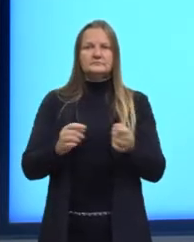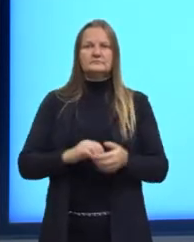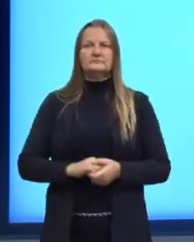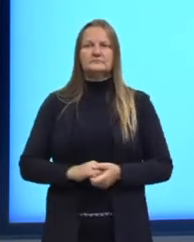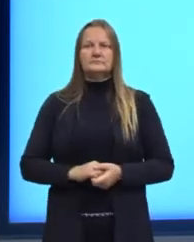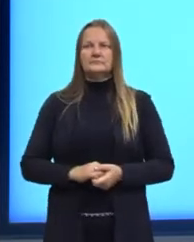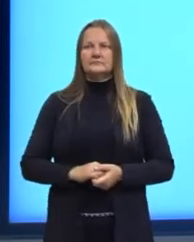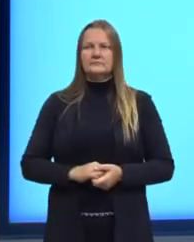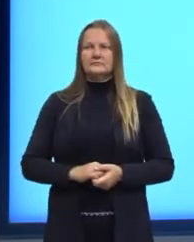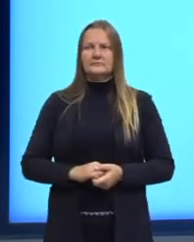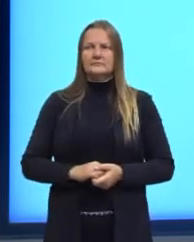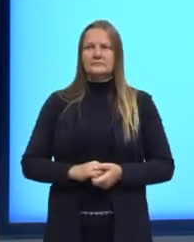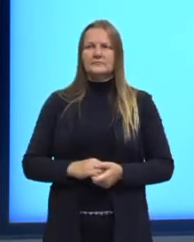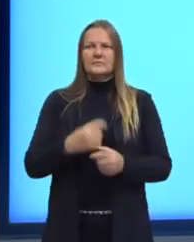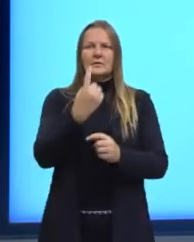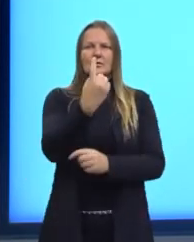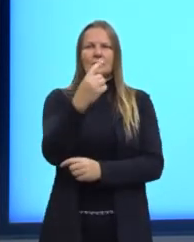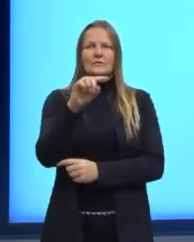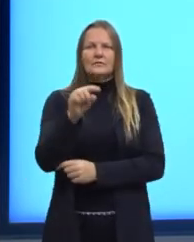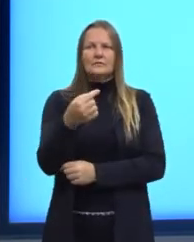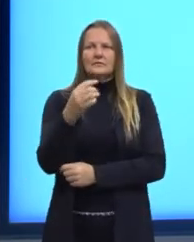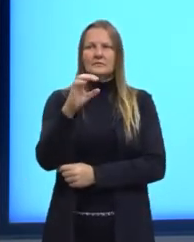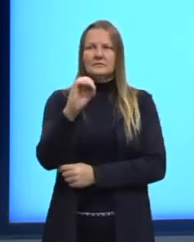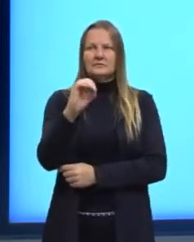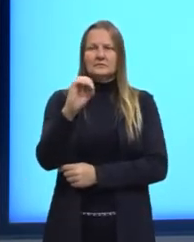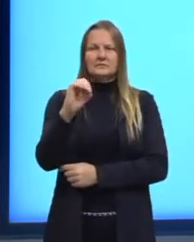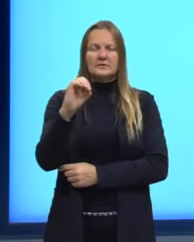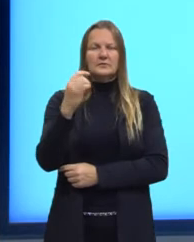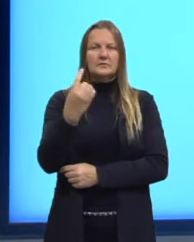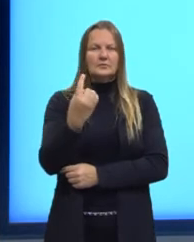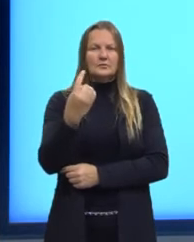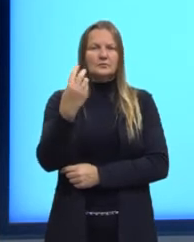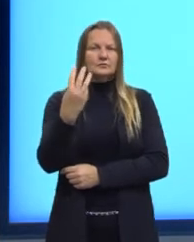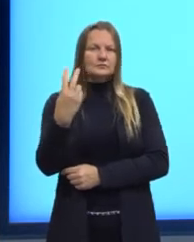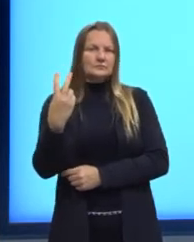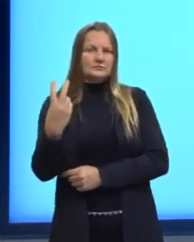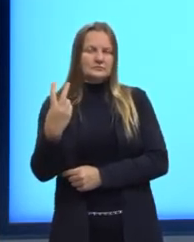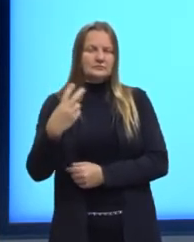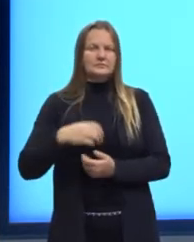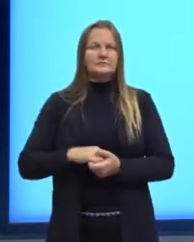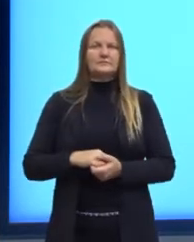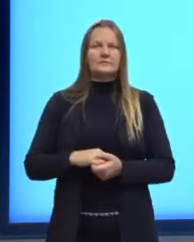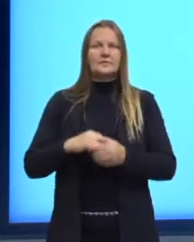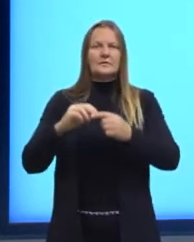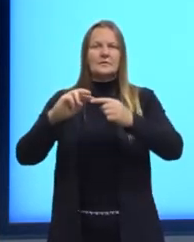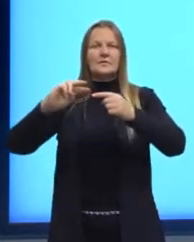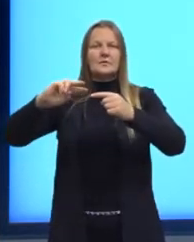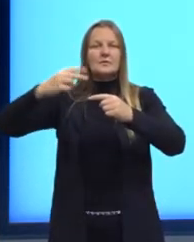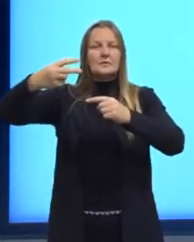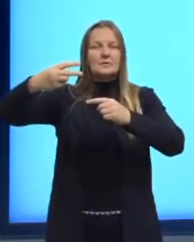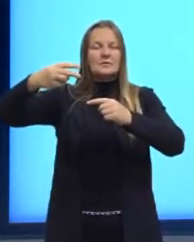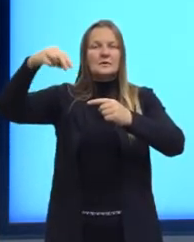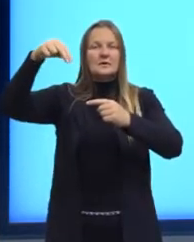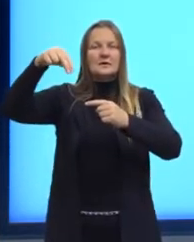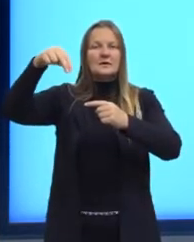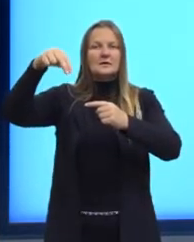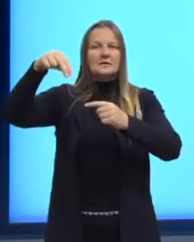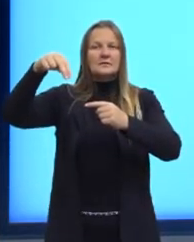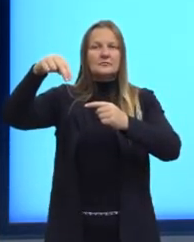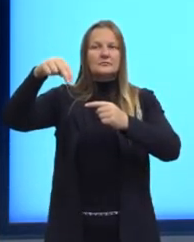da Igualdade então teríamos um vírgula 0132 elevado a n agora